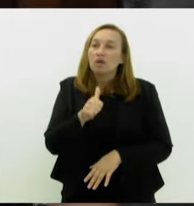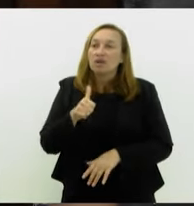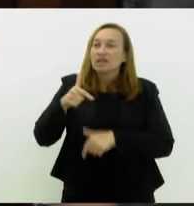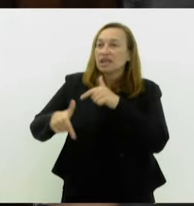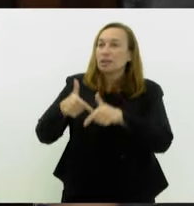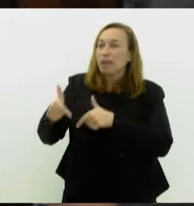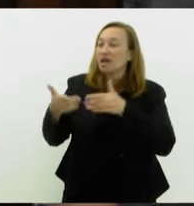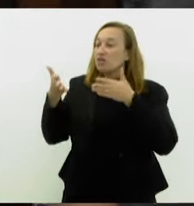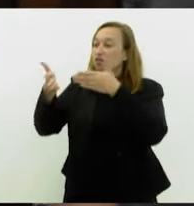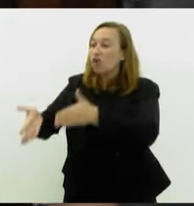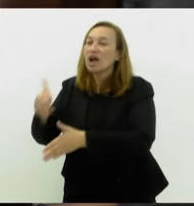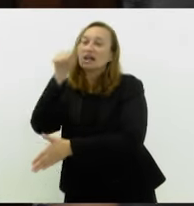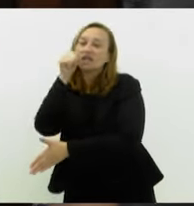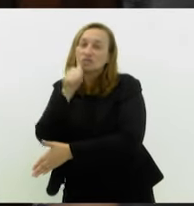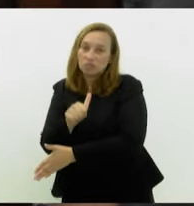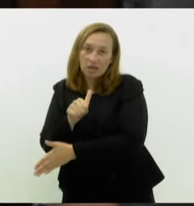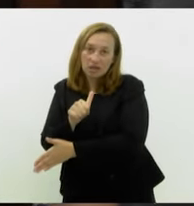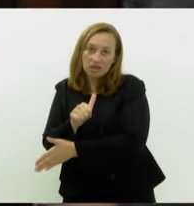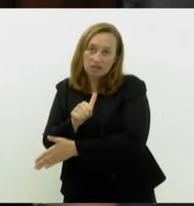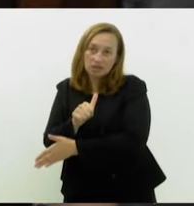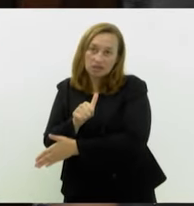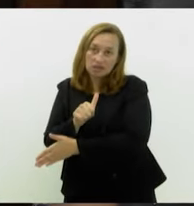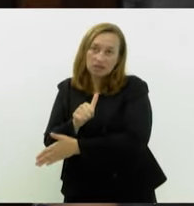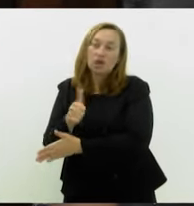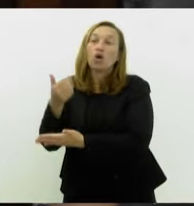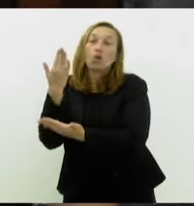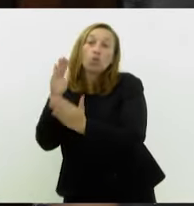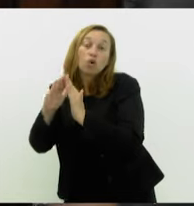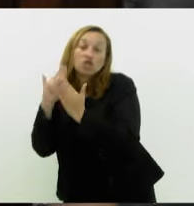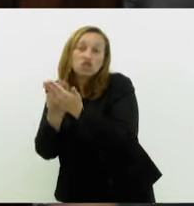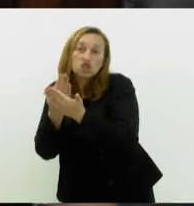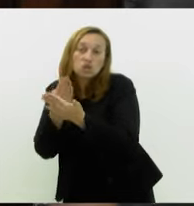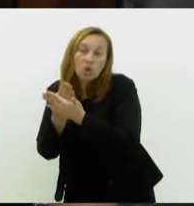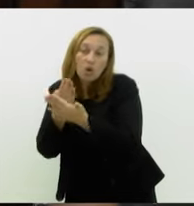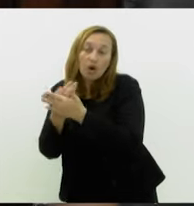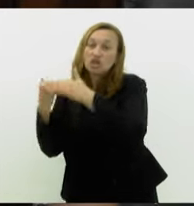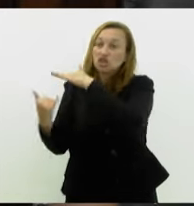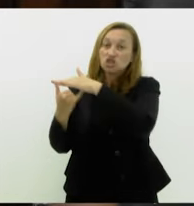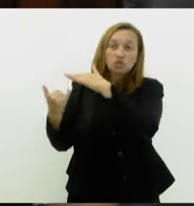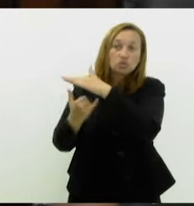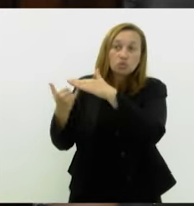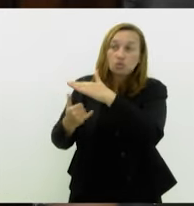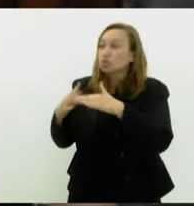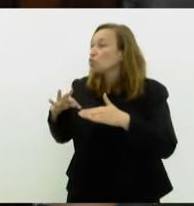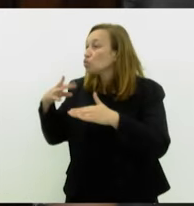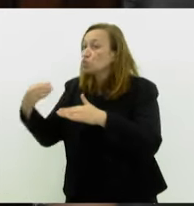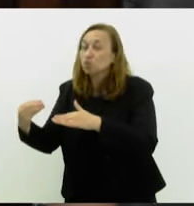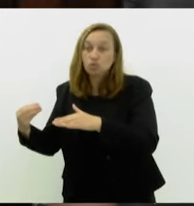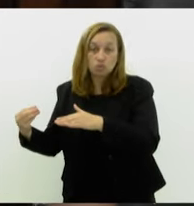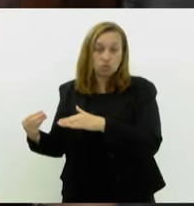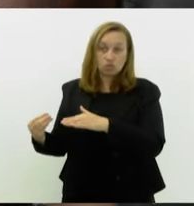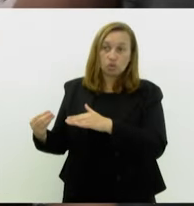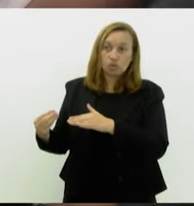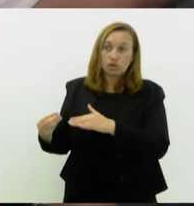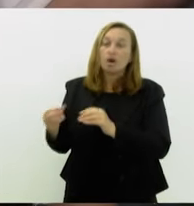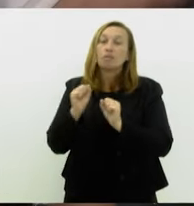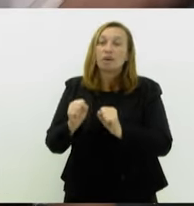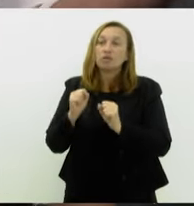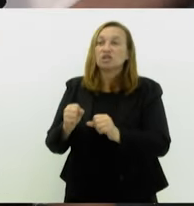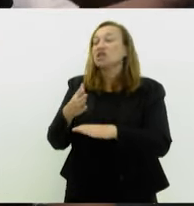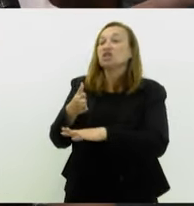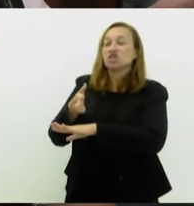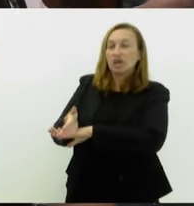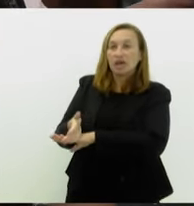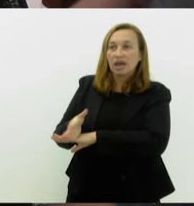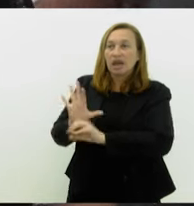trabalha com as entidades com as escolas com as Universidades lincado tudo que ela faz para poder chegar